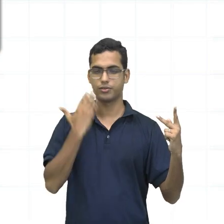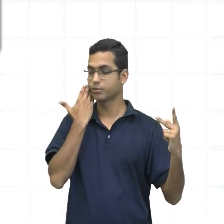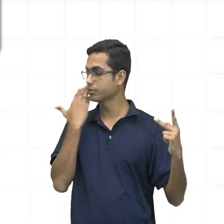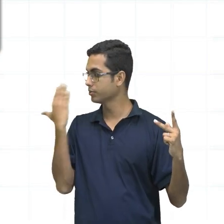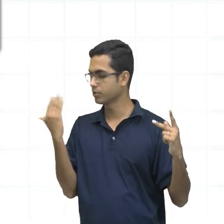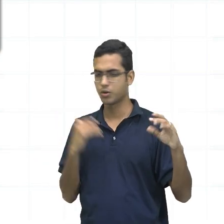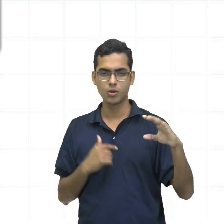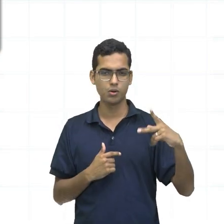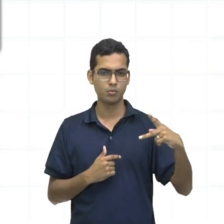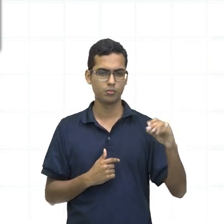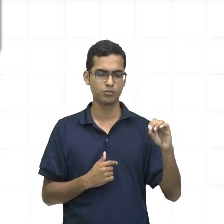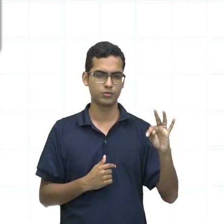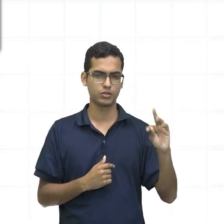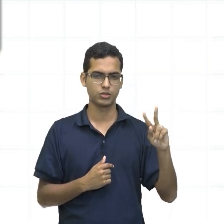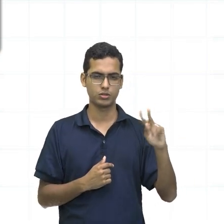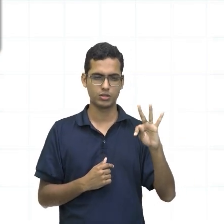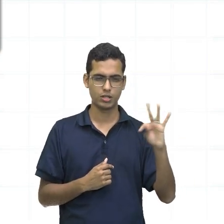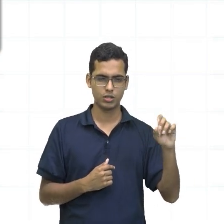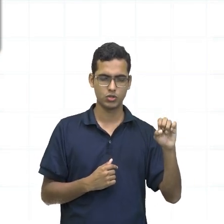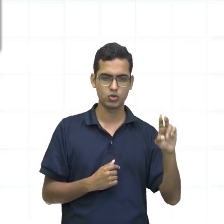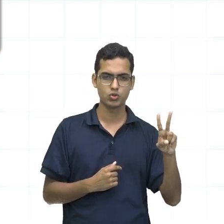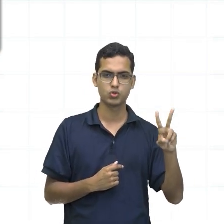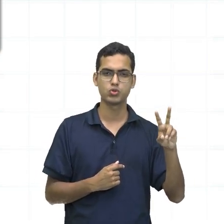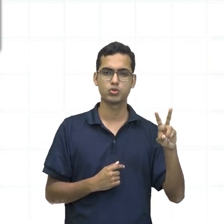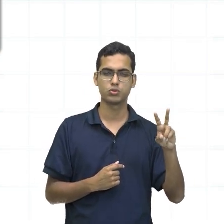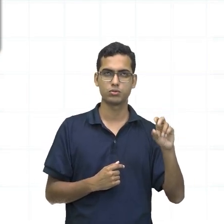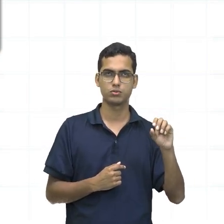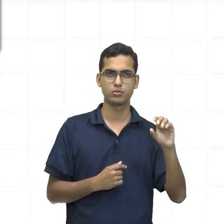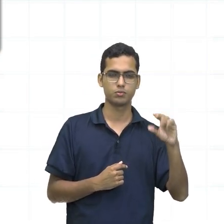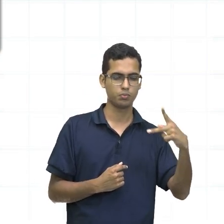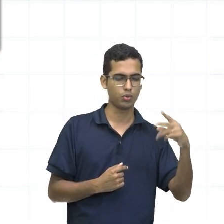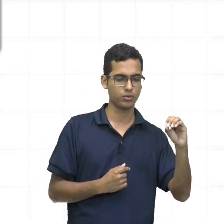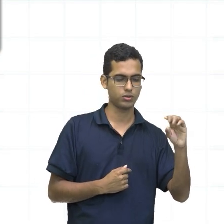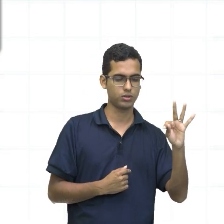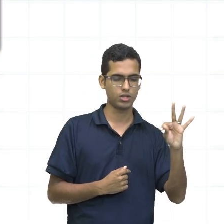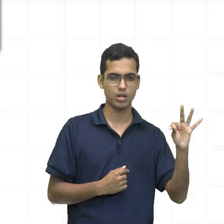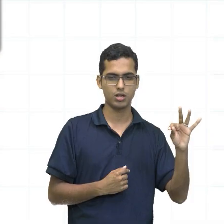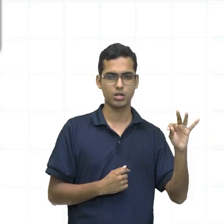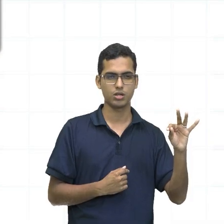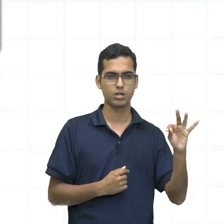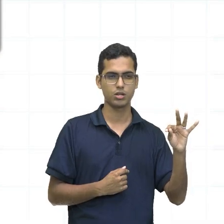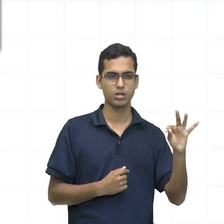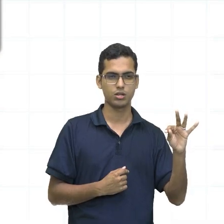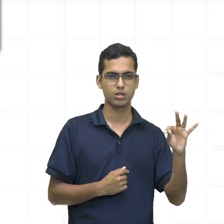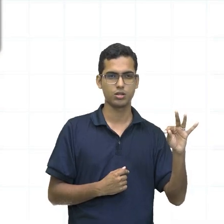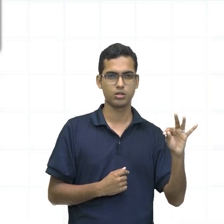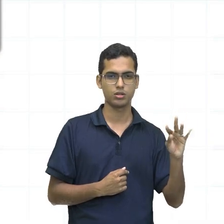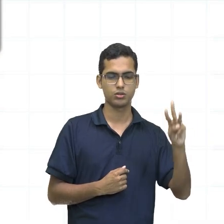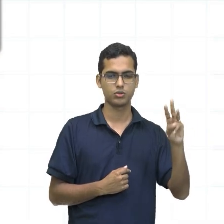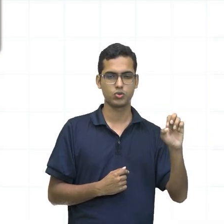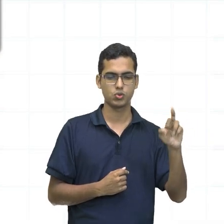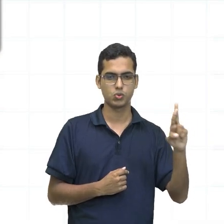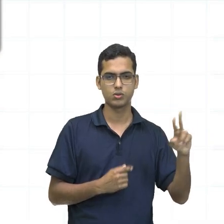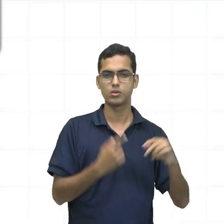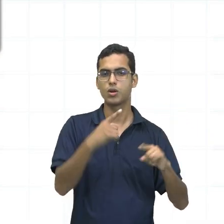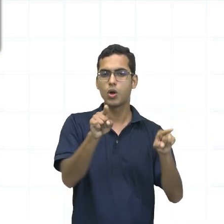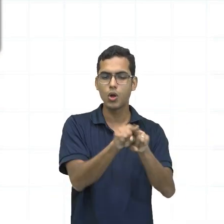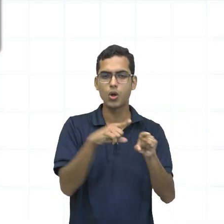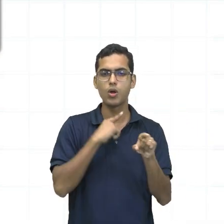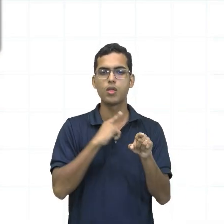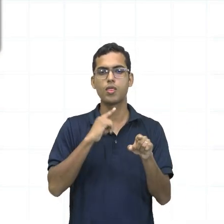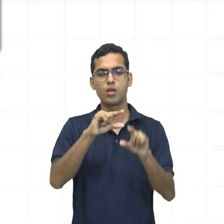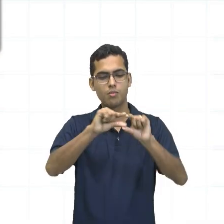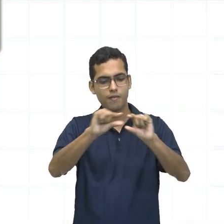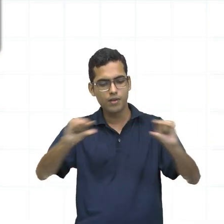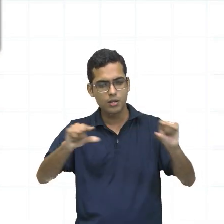todo sentada lá no sofá, não é? Assistindo televisão, só mudando de canal. Então, é chamada de couch